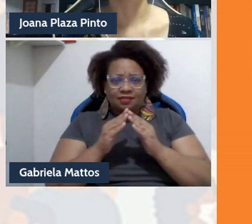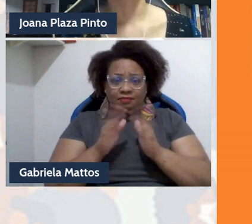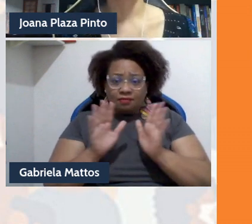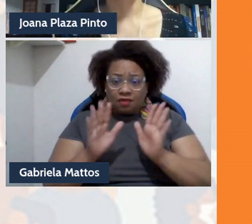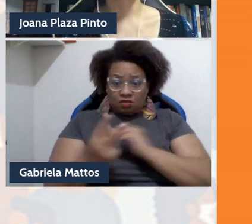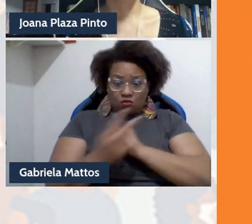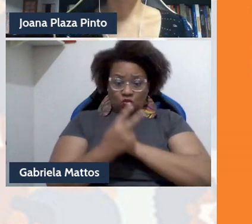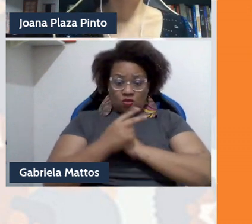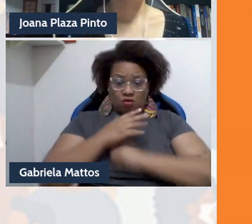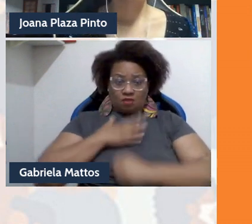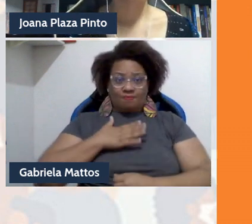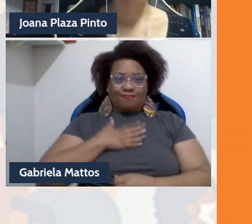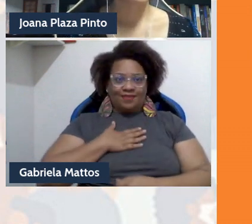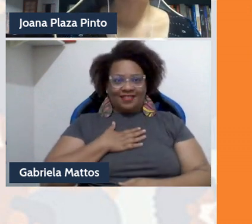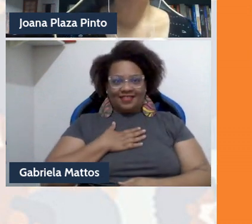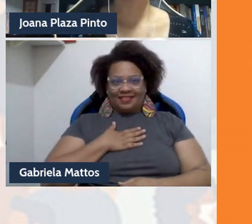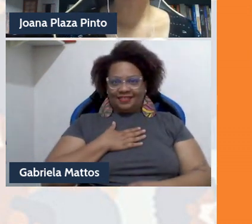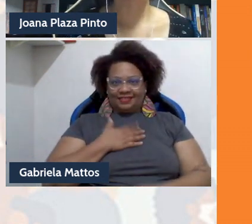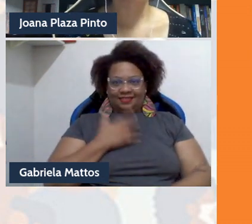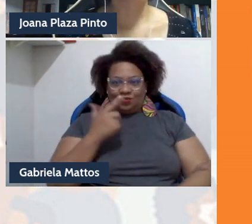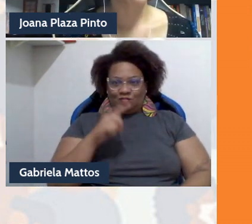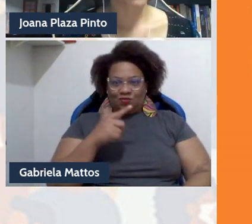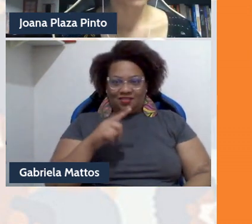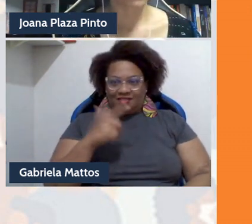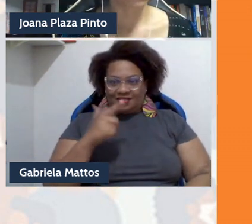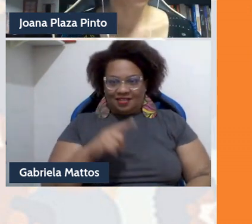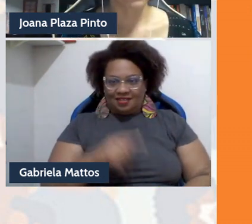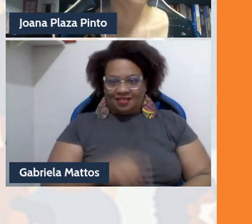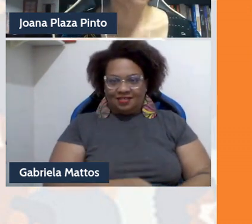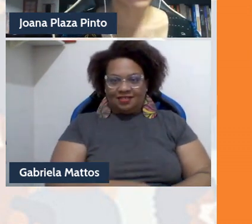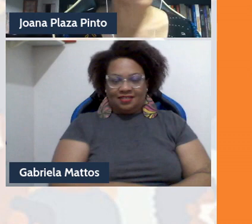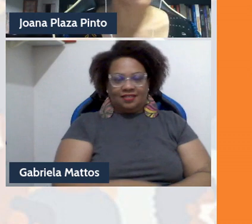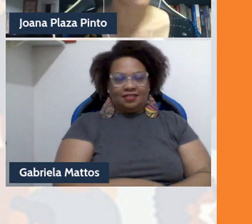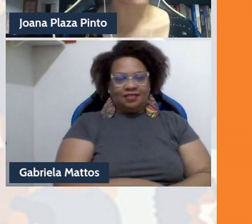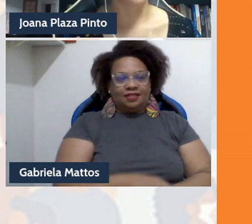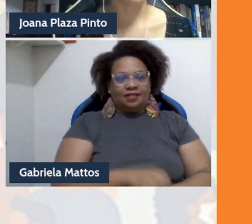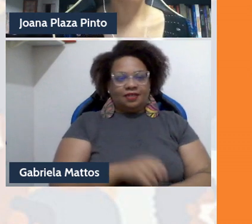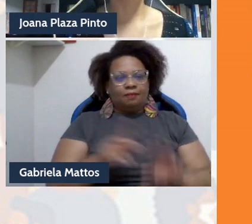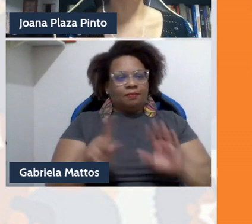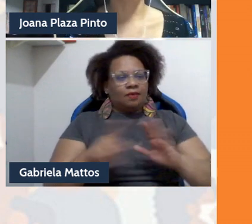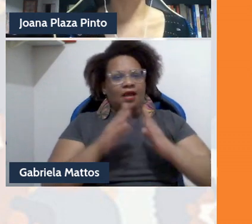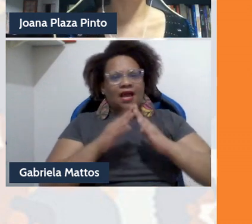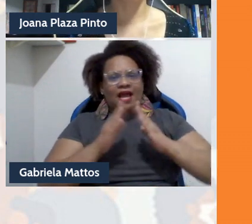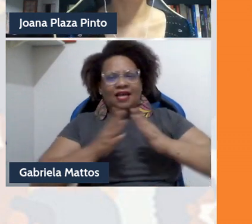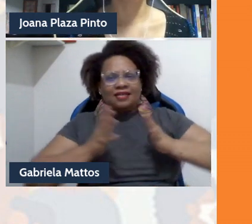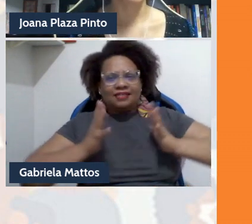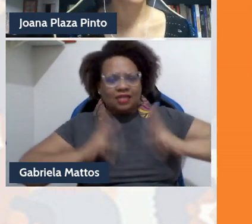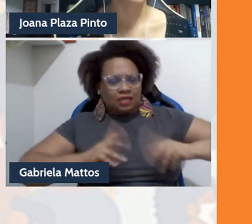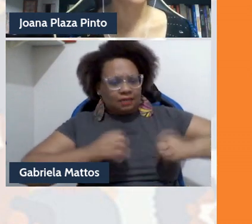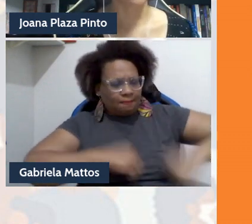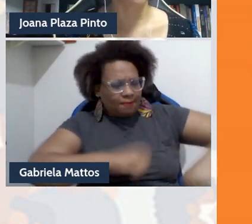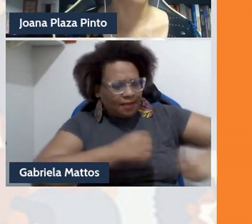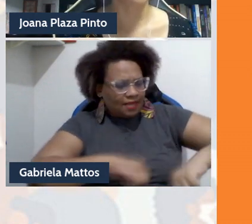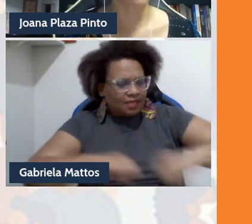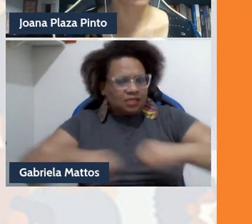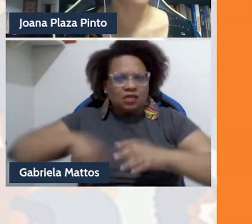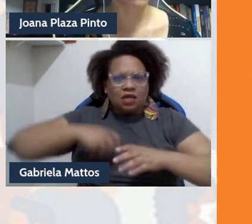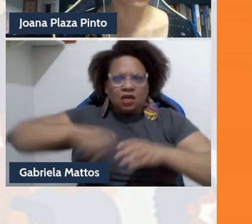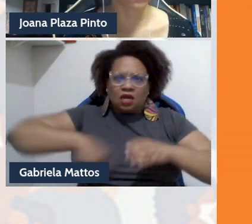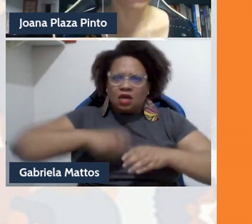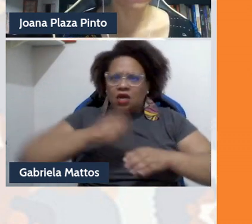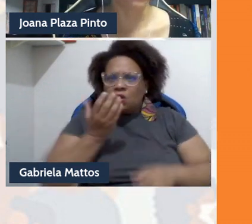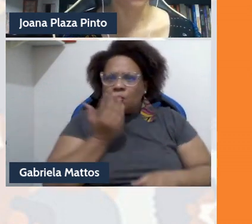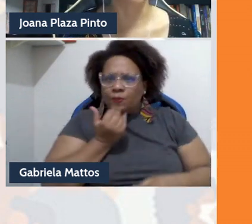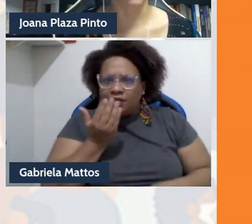mas quer dizer tudo que tem a ver com a limpeza da casa, com a alimentação